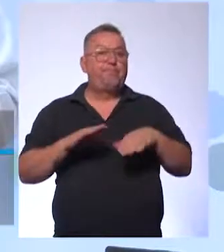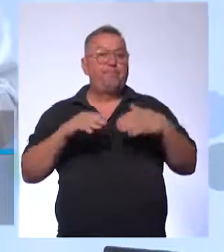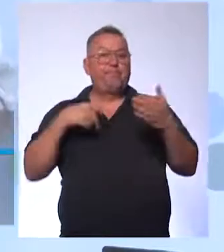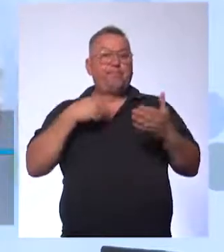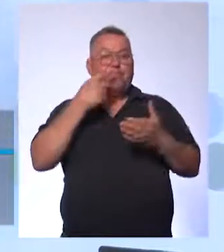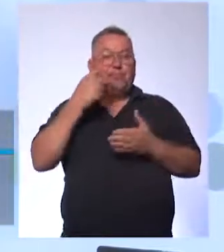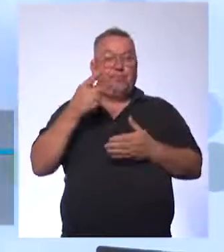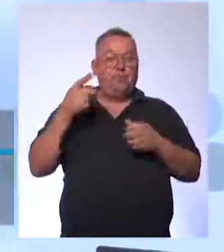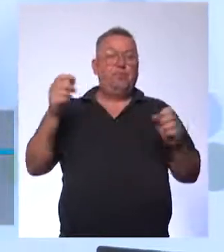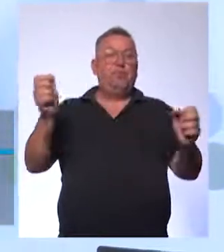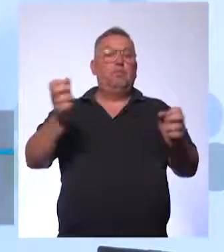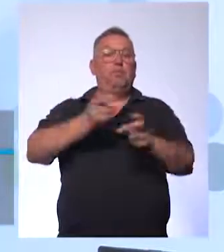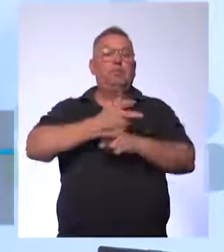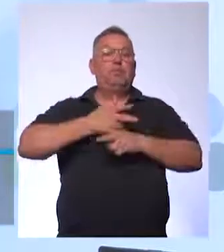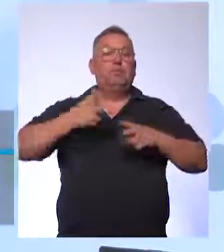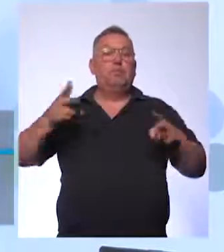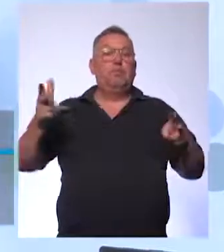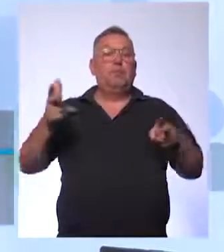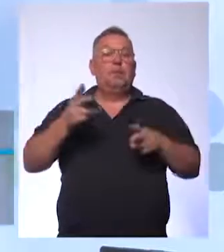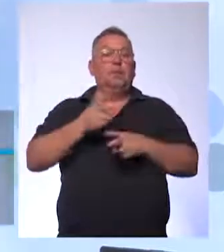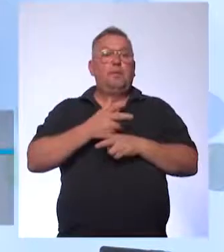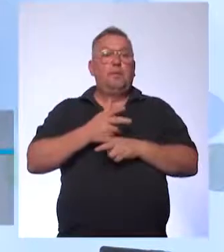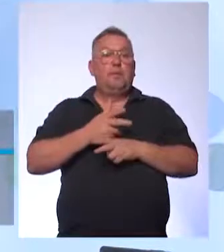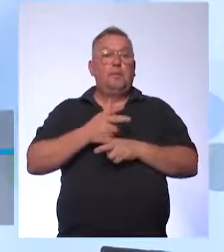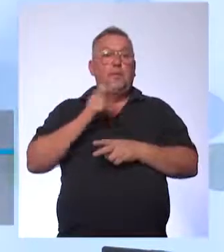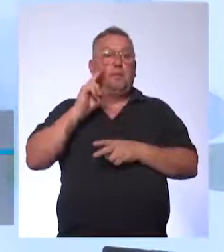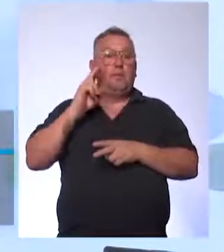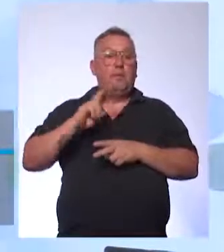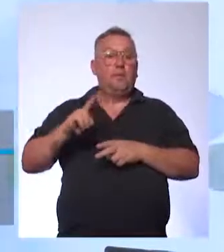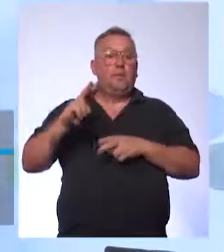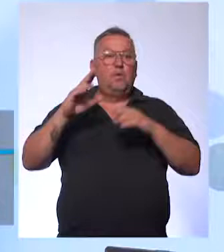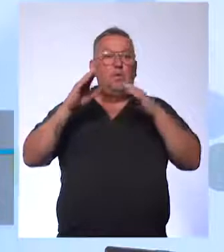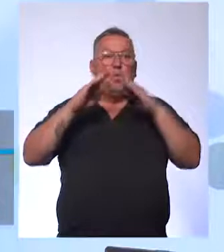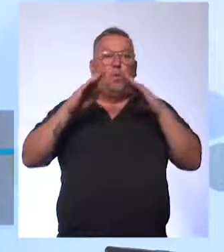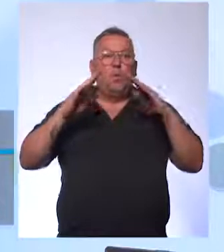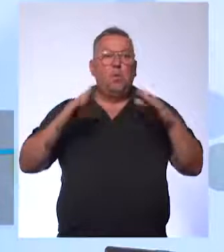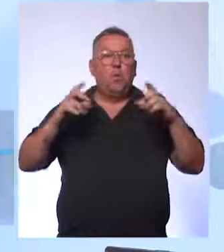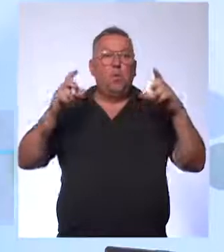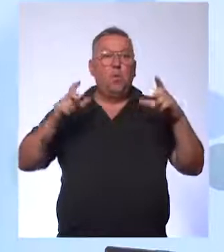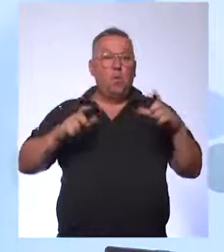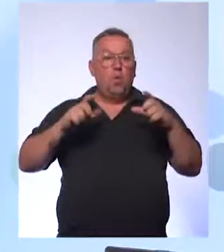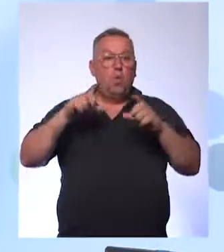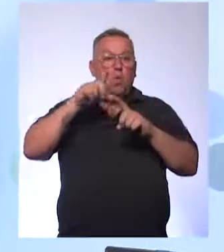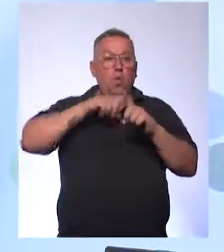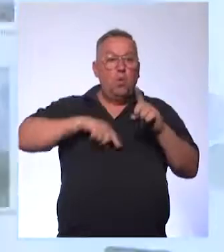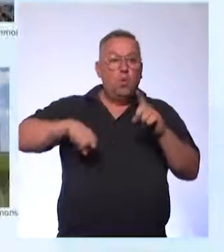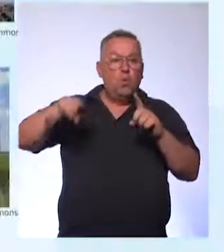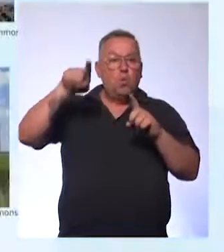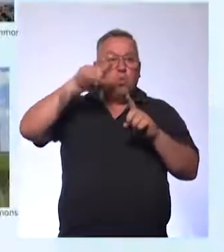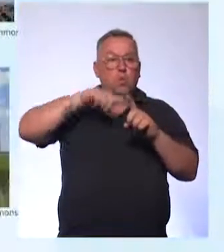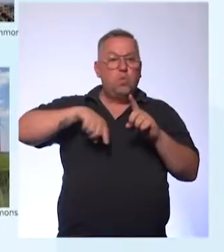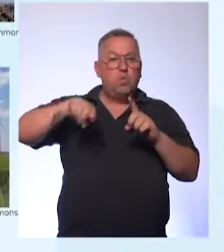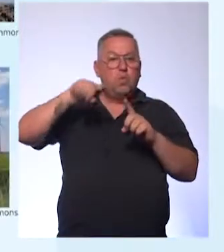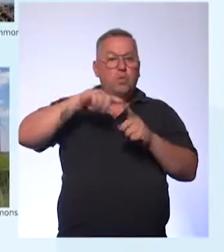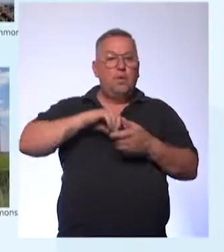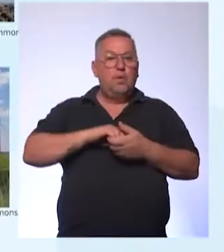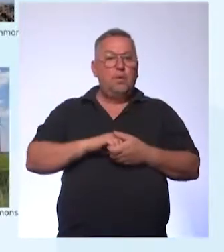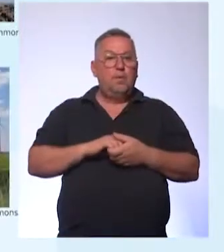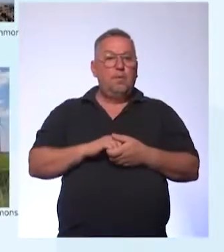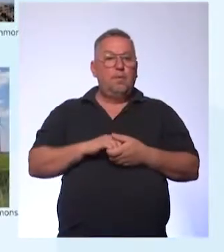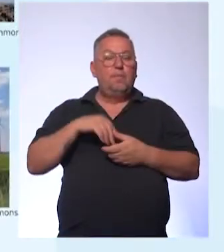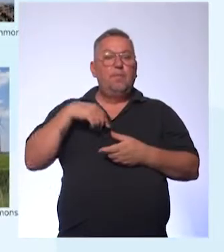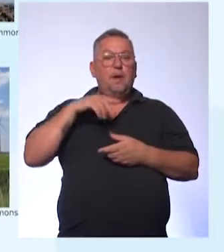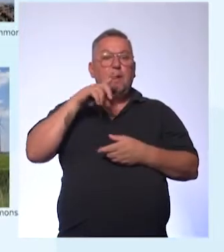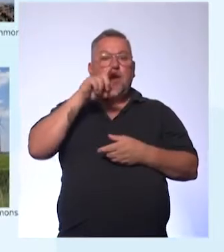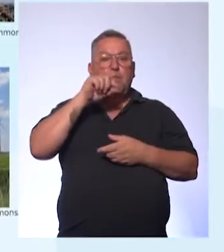energia eólica, que é a do vento, vocês já viram a estrutura, o tamanho daquele negócio? A gente tem problema até de pássaros que se